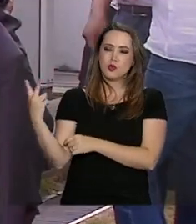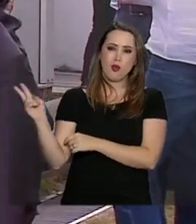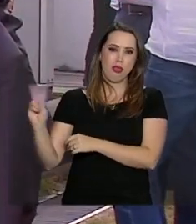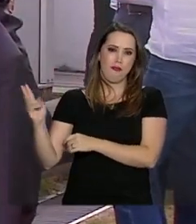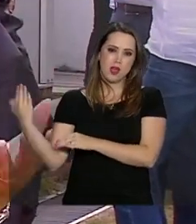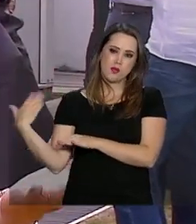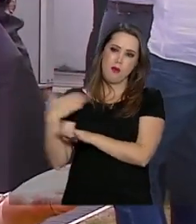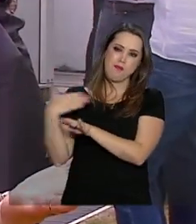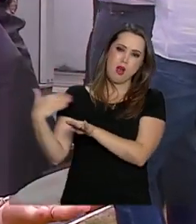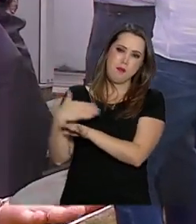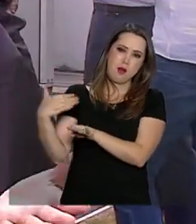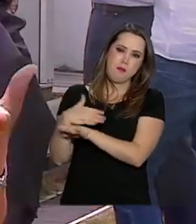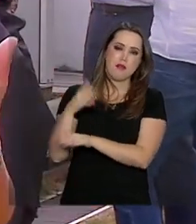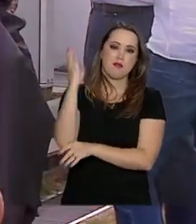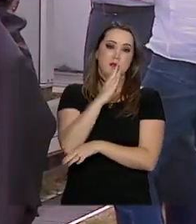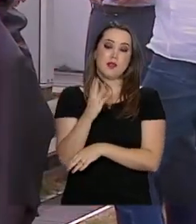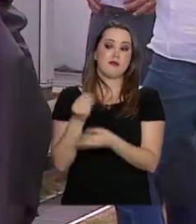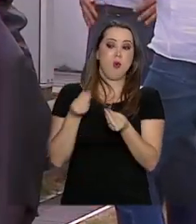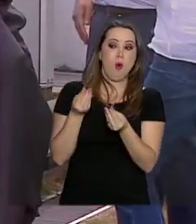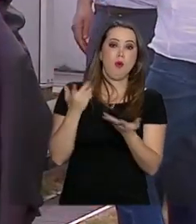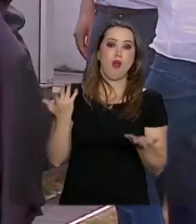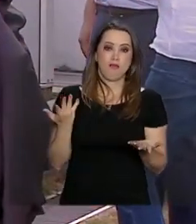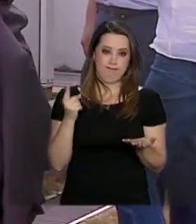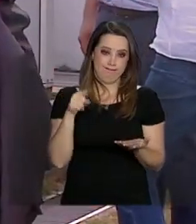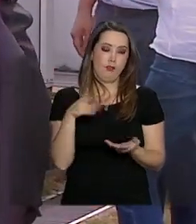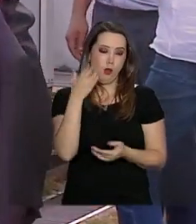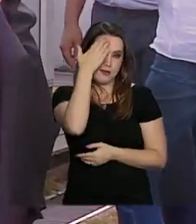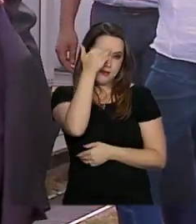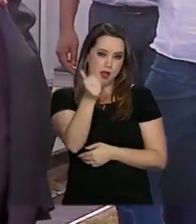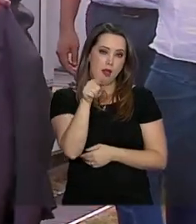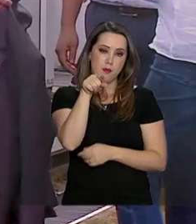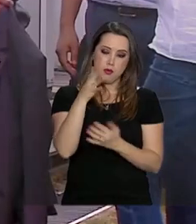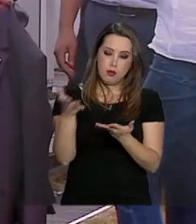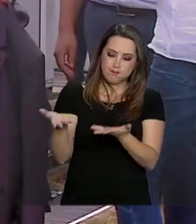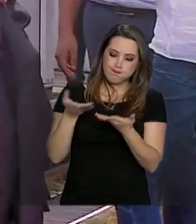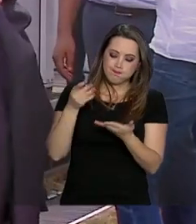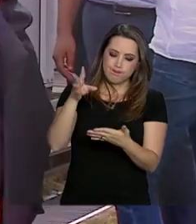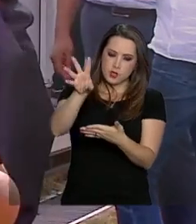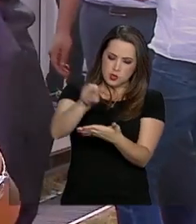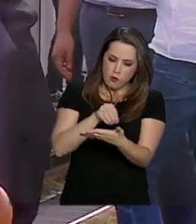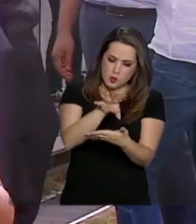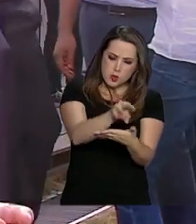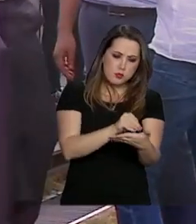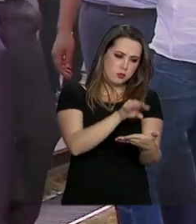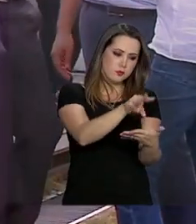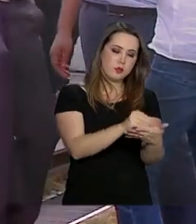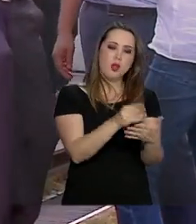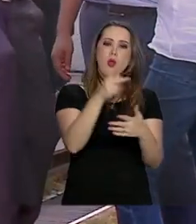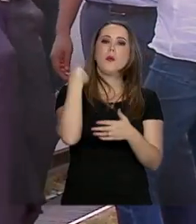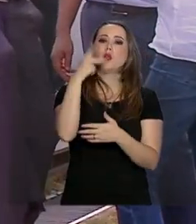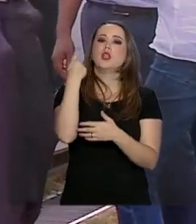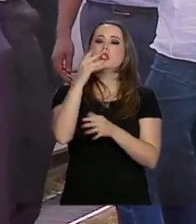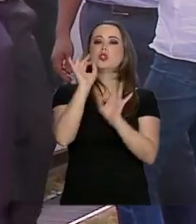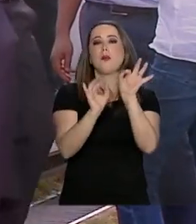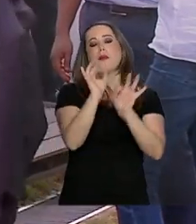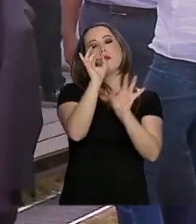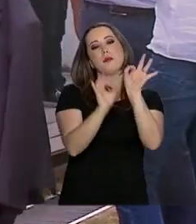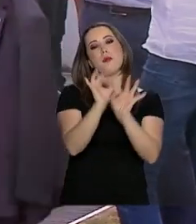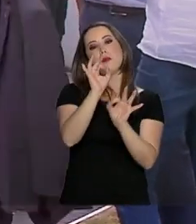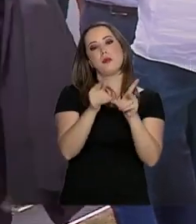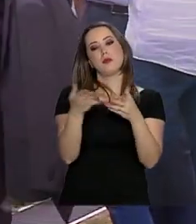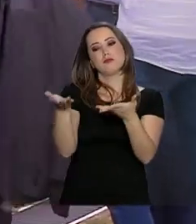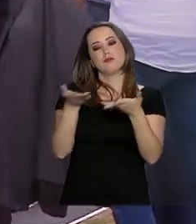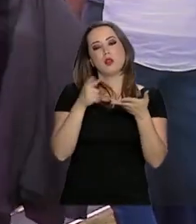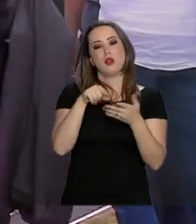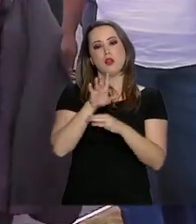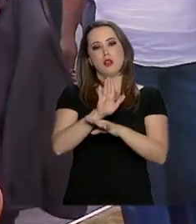abrigo no Brasil. O governo federal quer agora aproveitar os dados colhidos para elaborar políticas públicas para acolhimento dos venezuelanos e